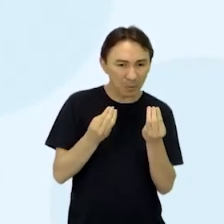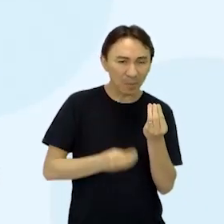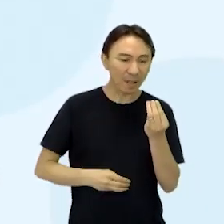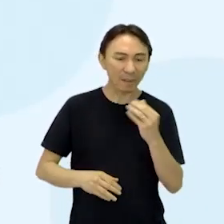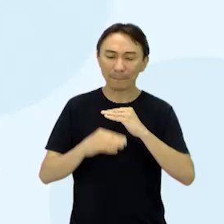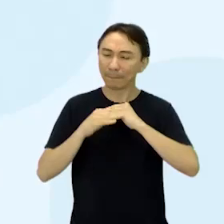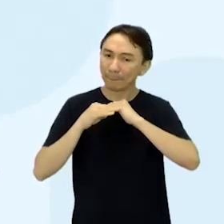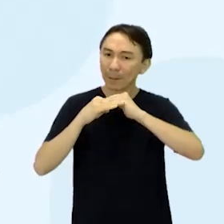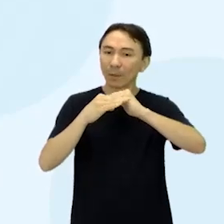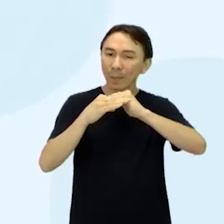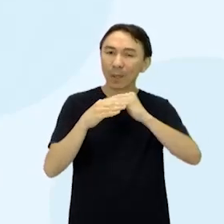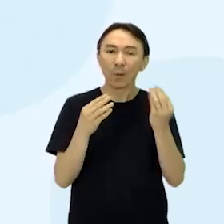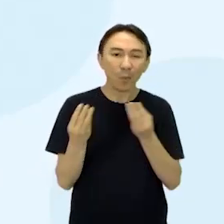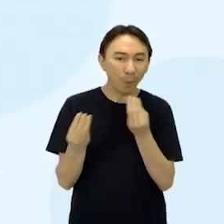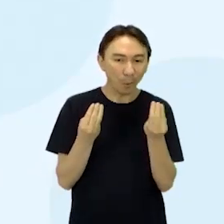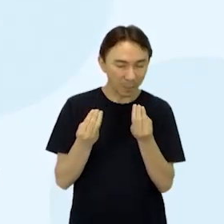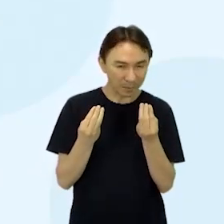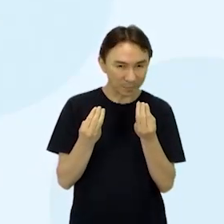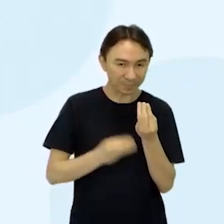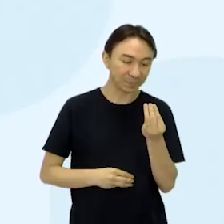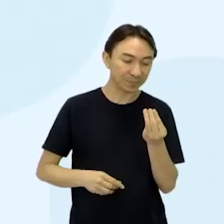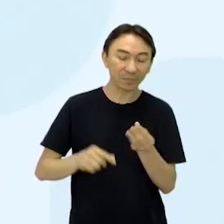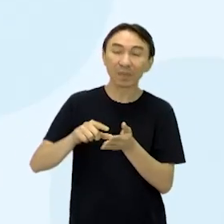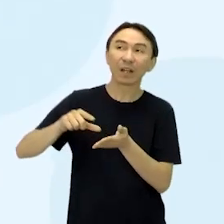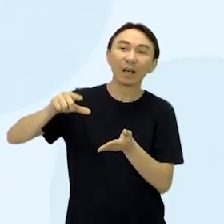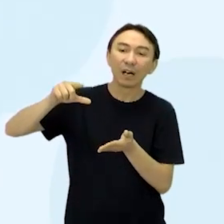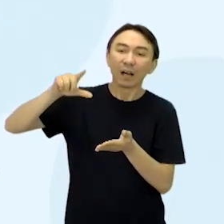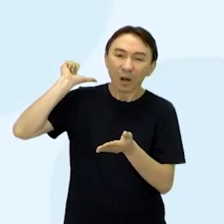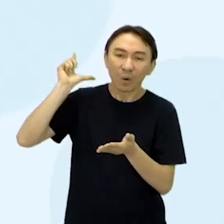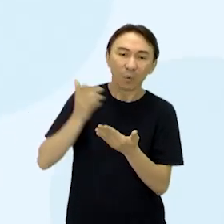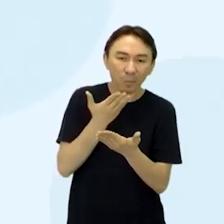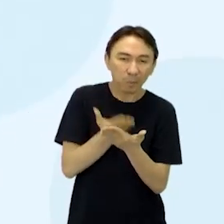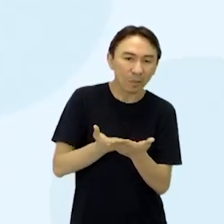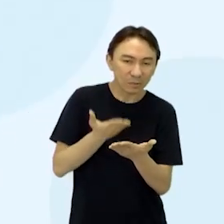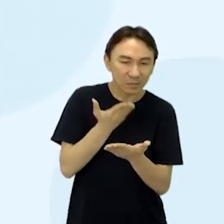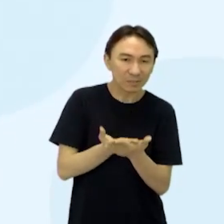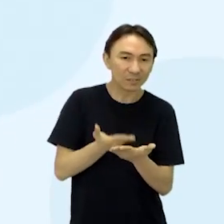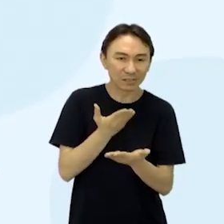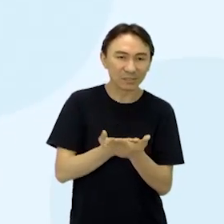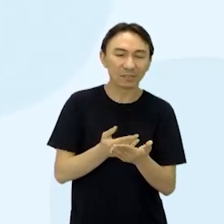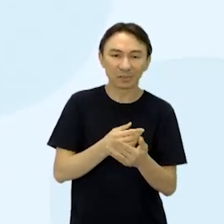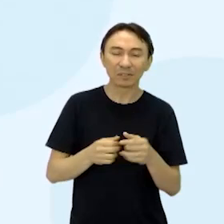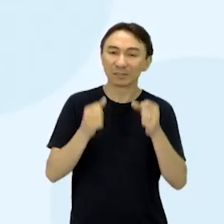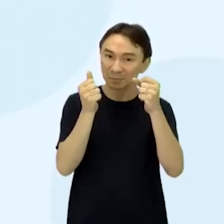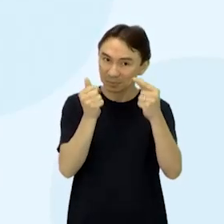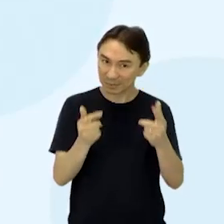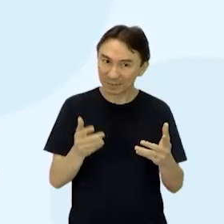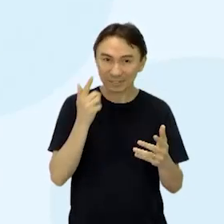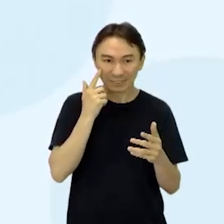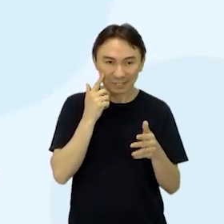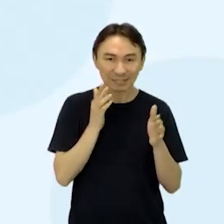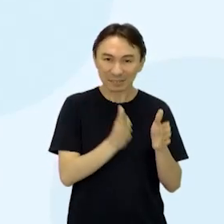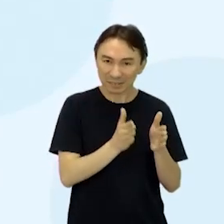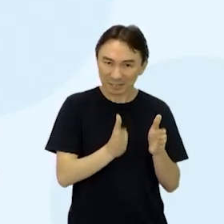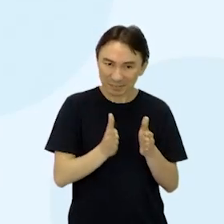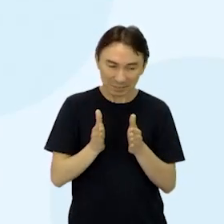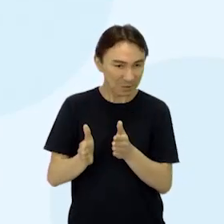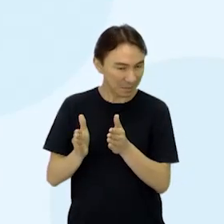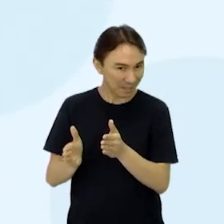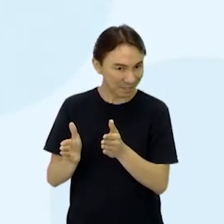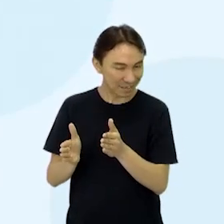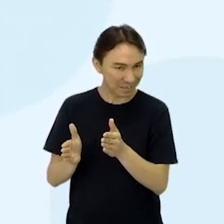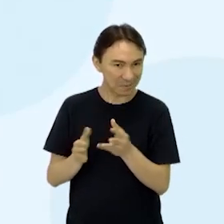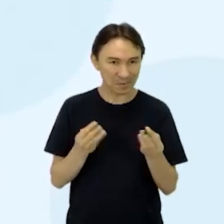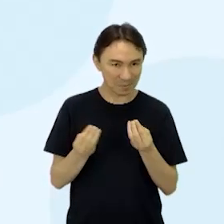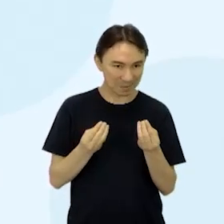funcionam. Tá certo? Então, na aula passada, a gente aprendeu o que são as sequências recursivas e não recursivas. E aí tem esse